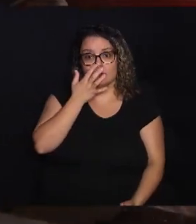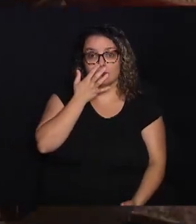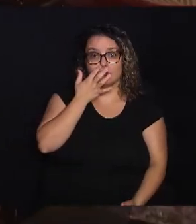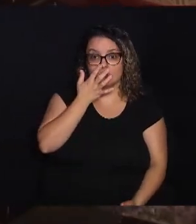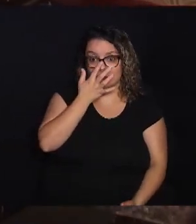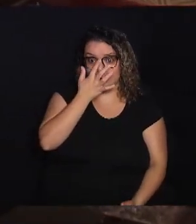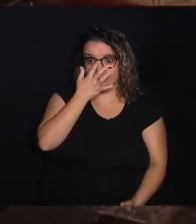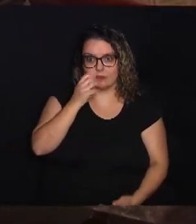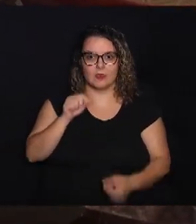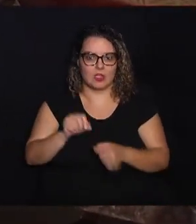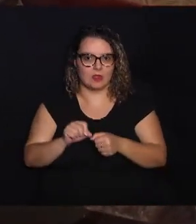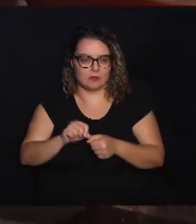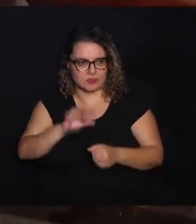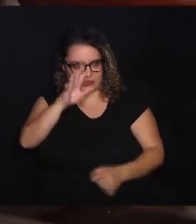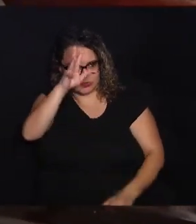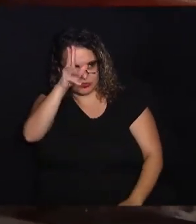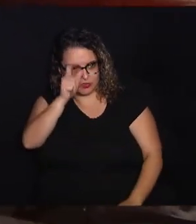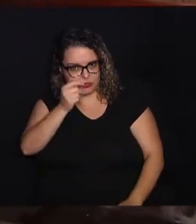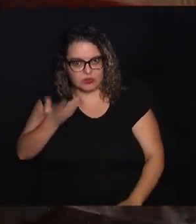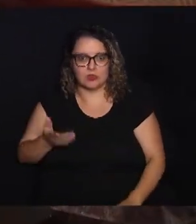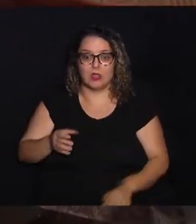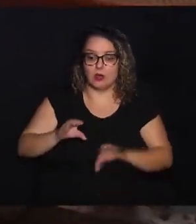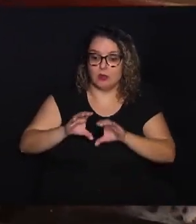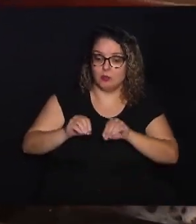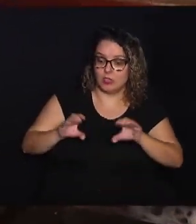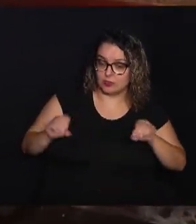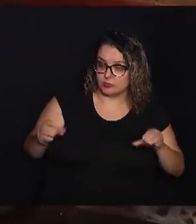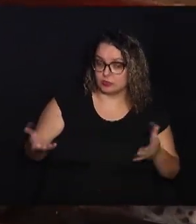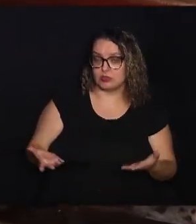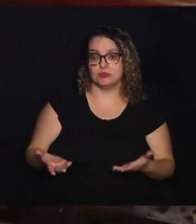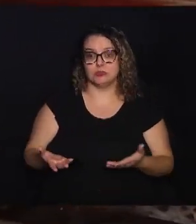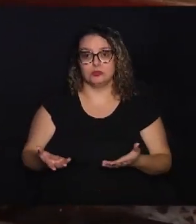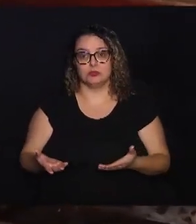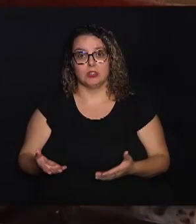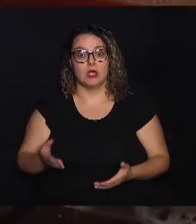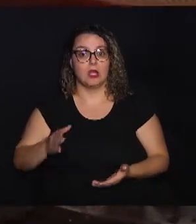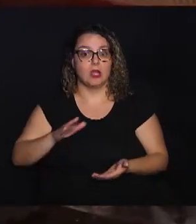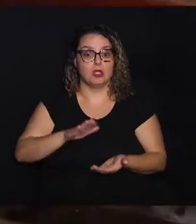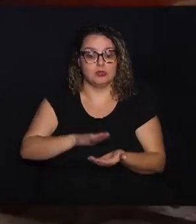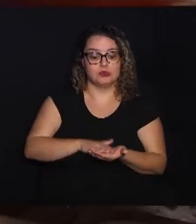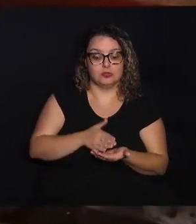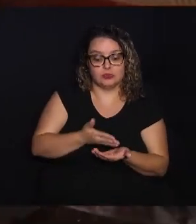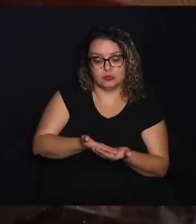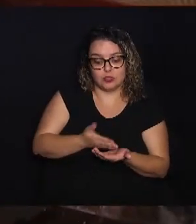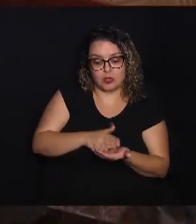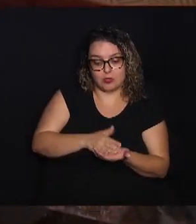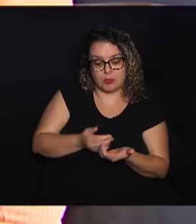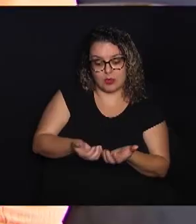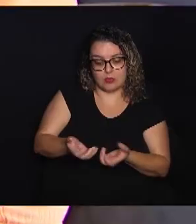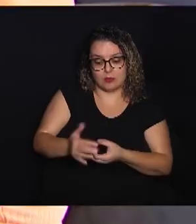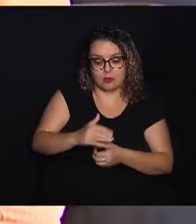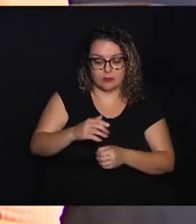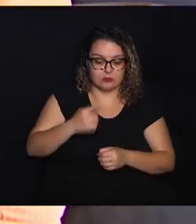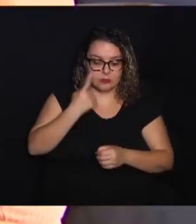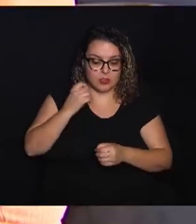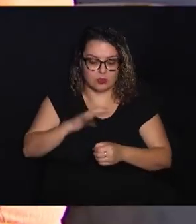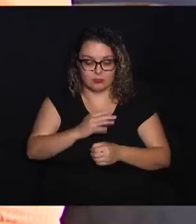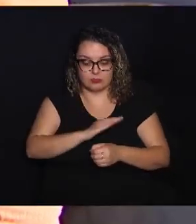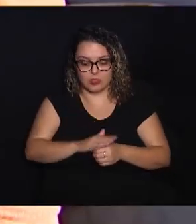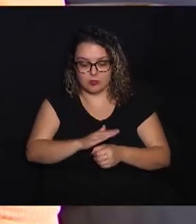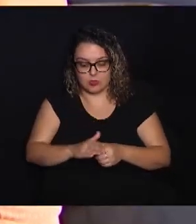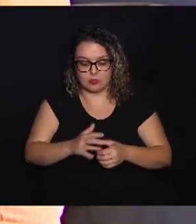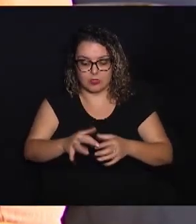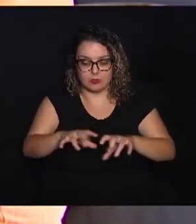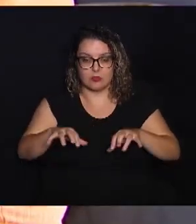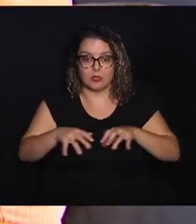um franguinho, aí uma linguiça, daí um bife aceboladinho, uma coisa... Mas a minha comida é muito